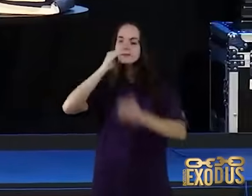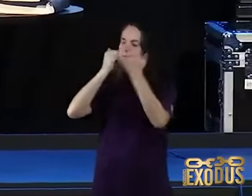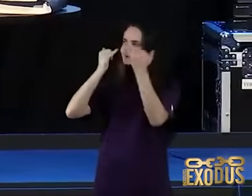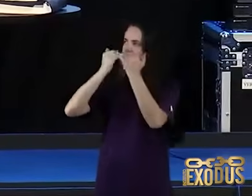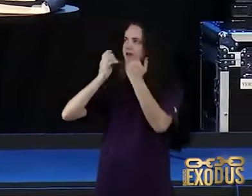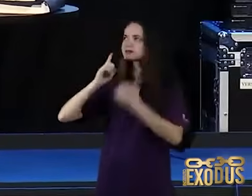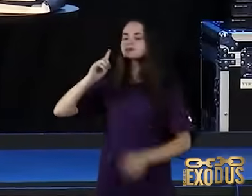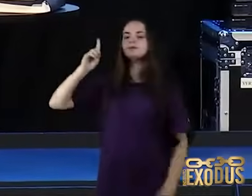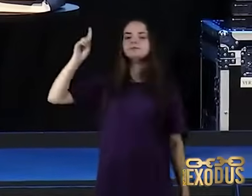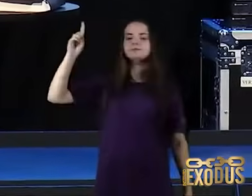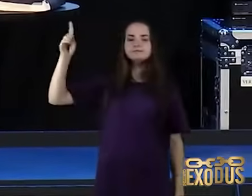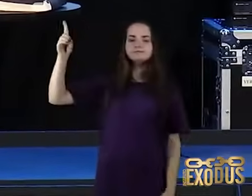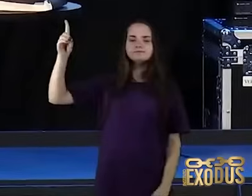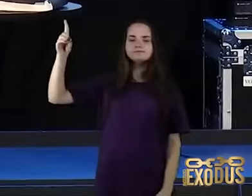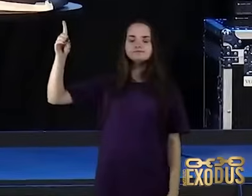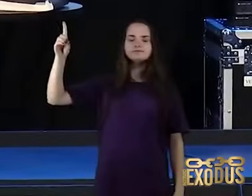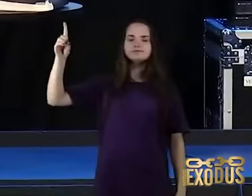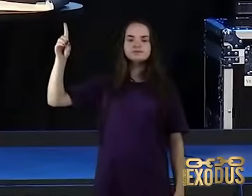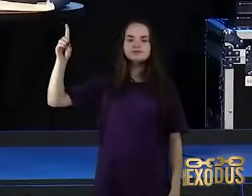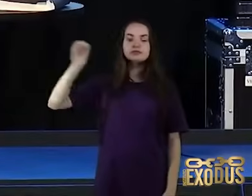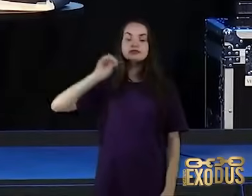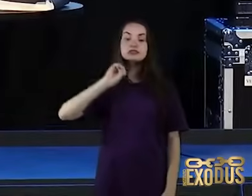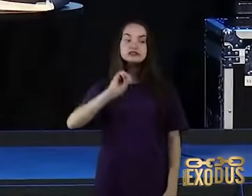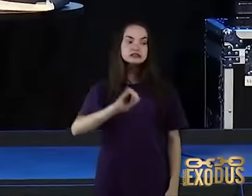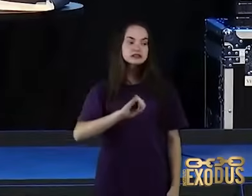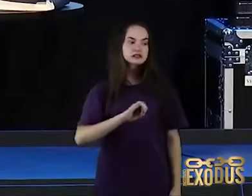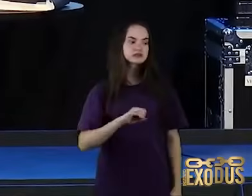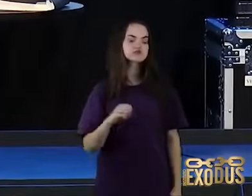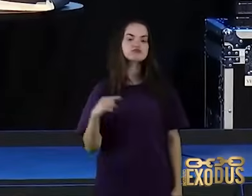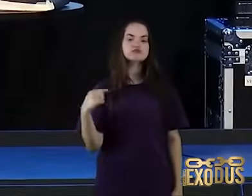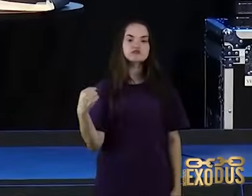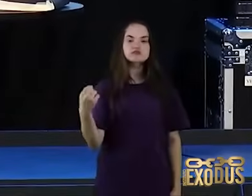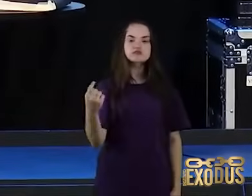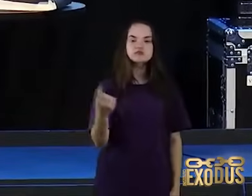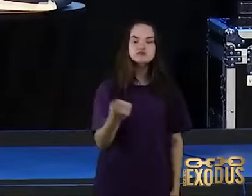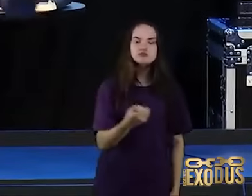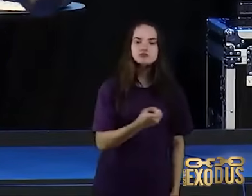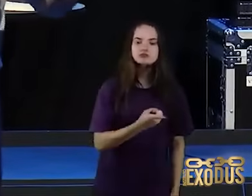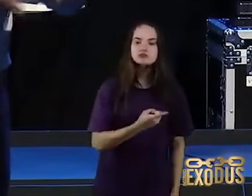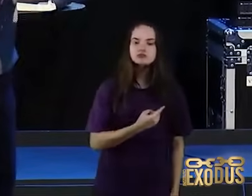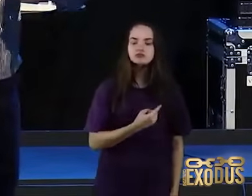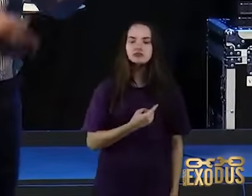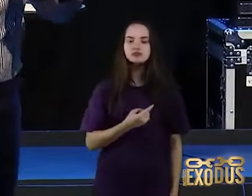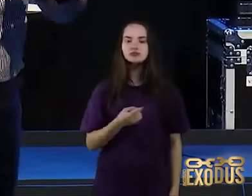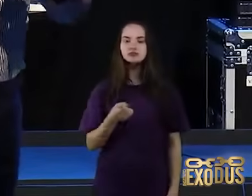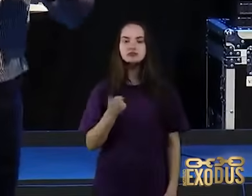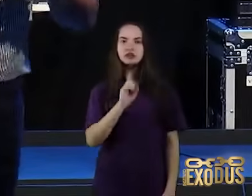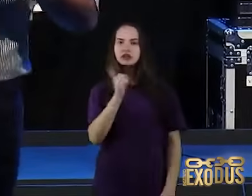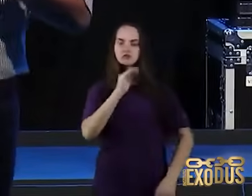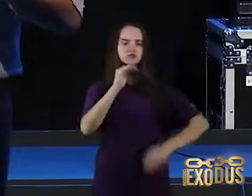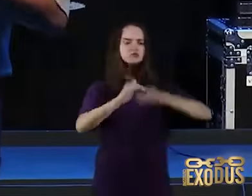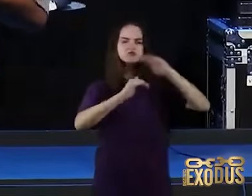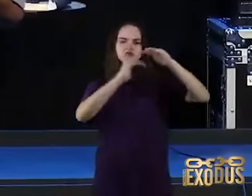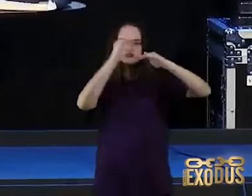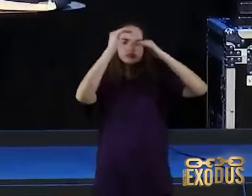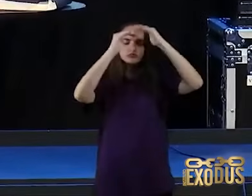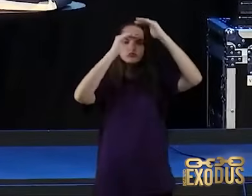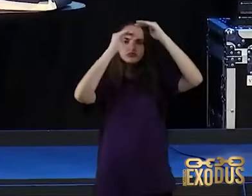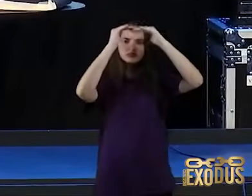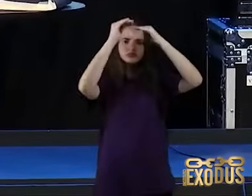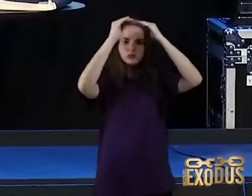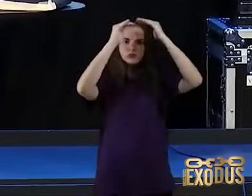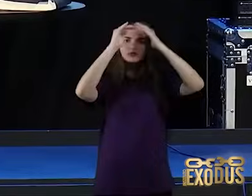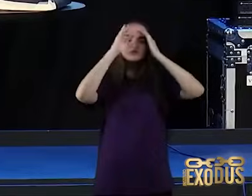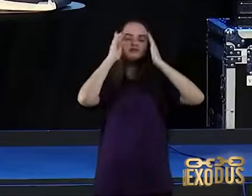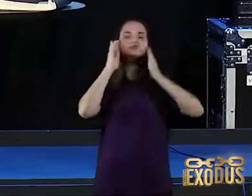de Deus se a gente não fizesse ou não crescesse naquilo que a gente quer crescer a gente nunca tinha chegado na